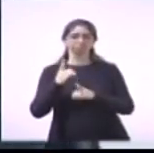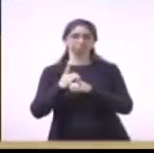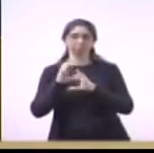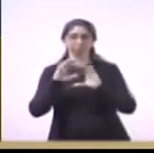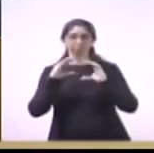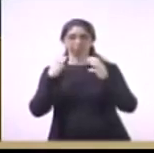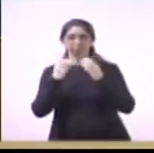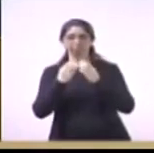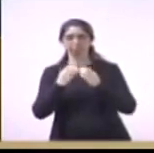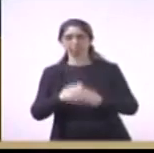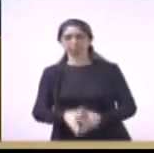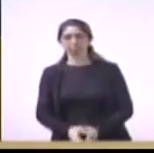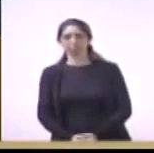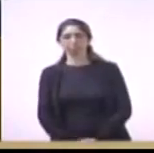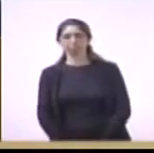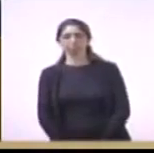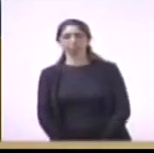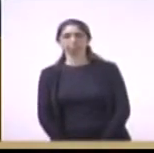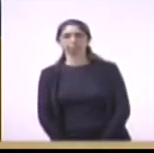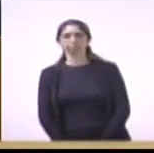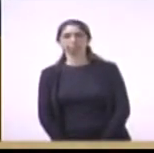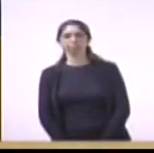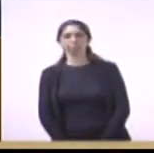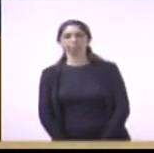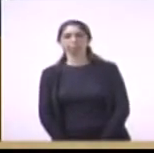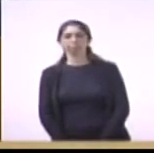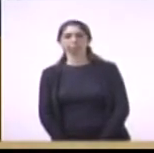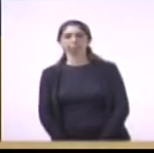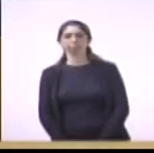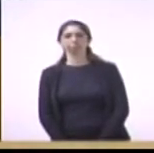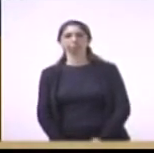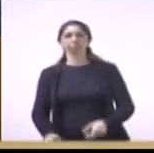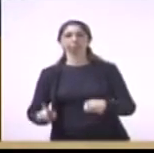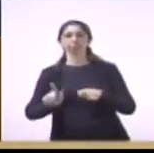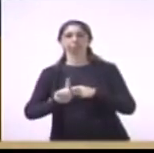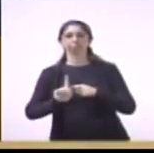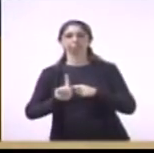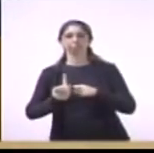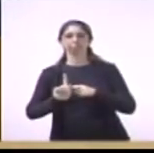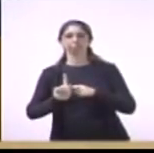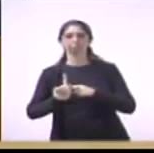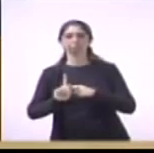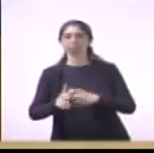quiser. Com a palavra, o vereador Dr. Gustavo Atecola.